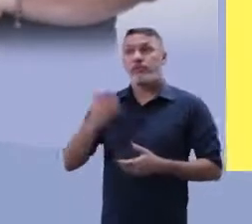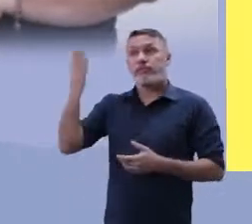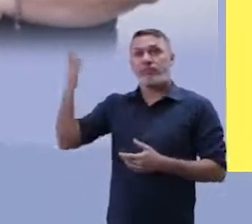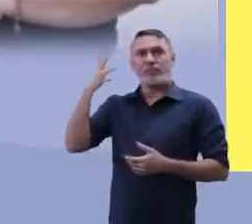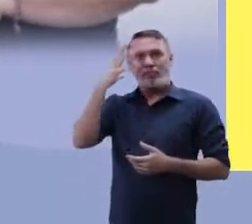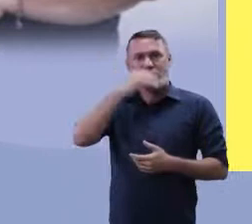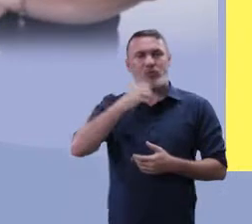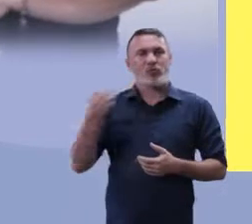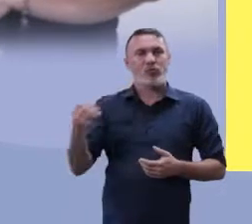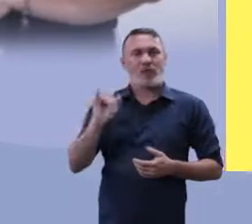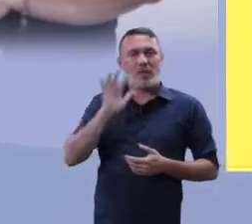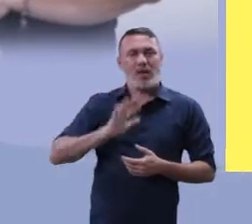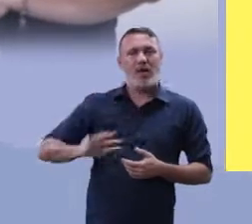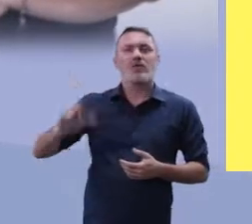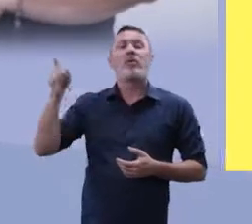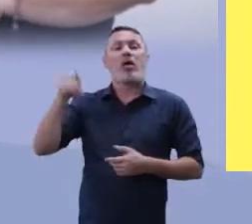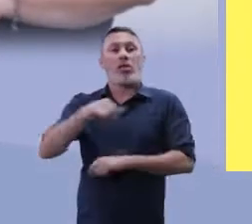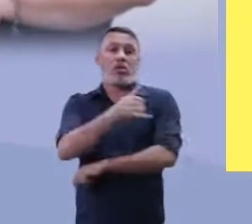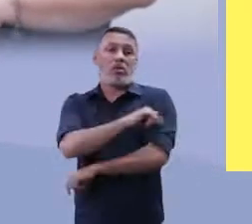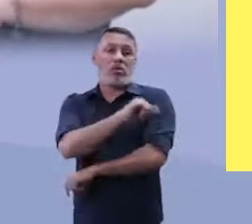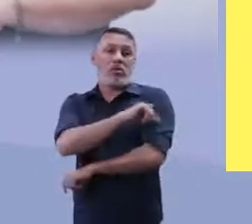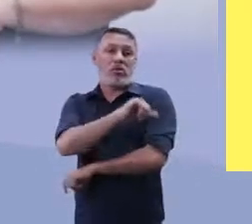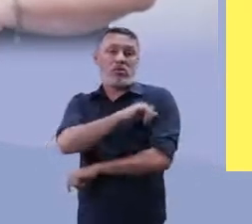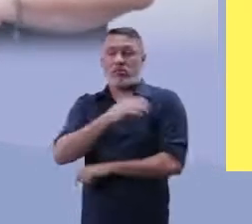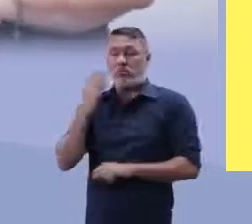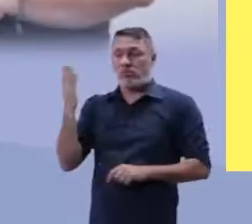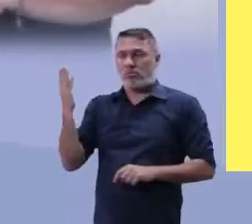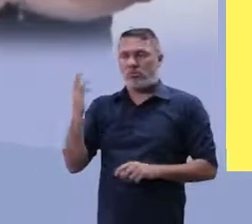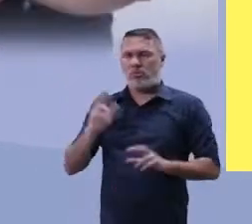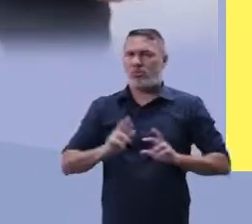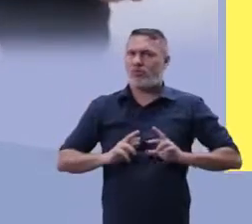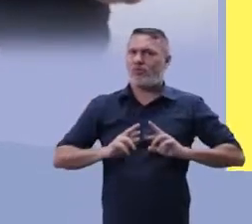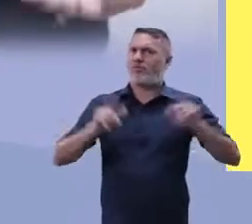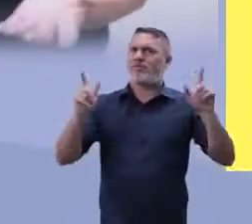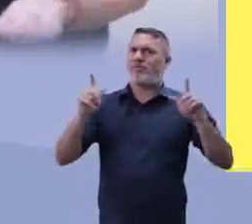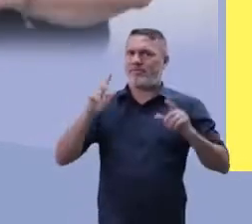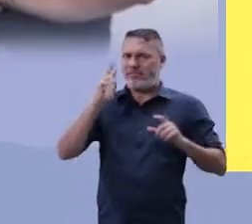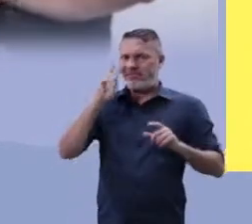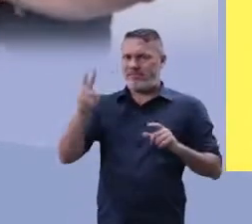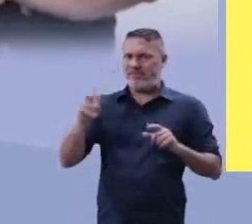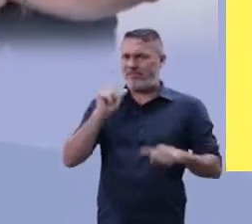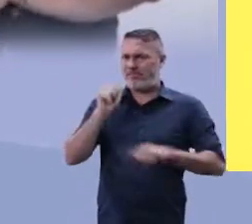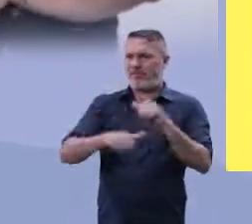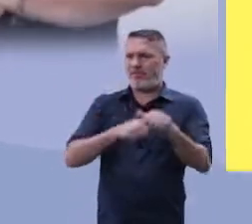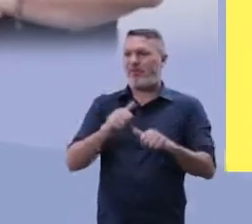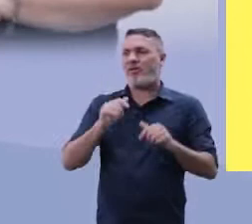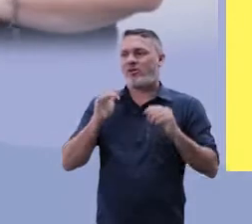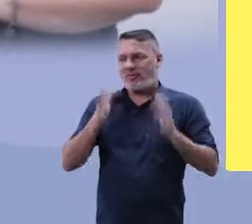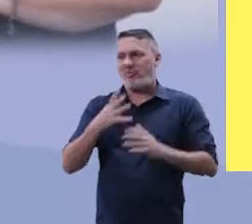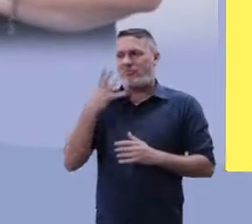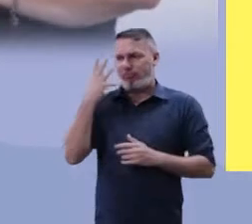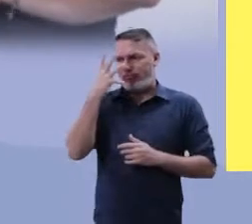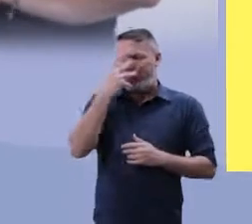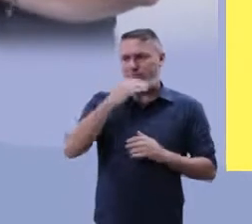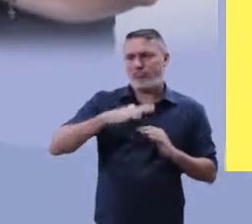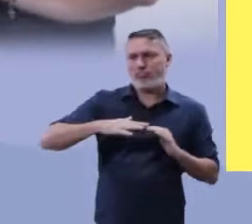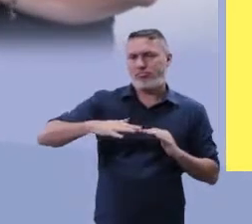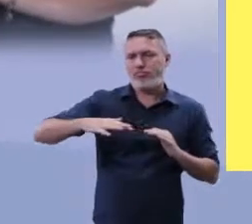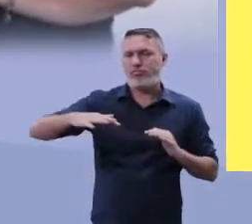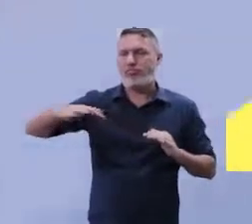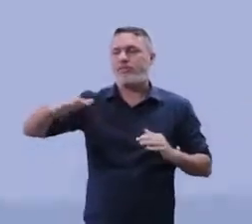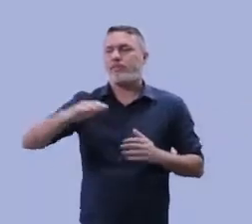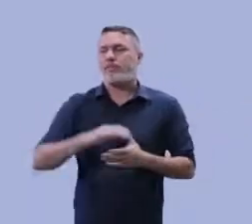mais uma. Veja que bela, mostrando o Rio de Janeiro, um outro estado, com toda a sua riqueza, com todo o